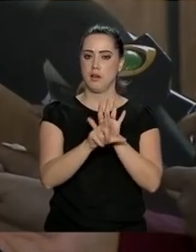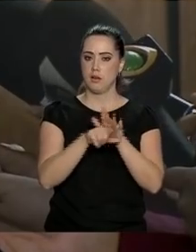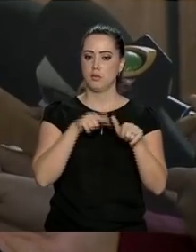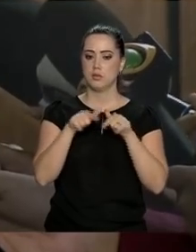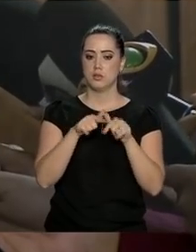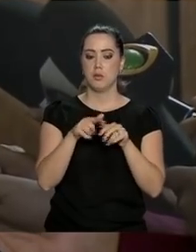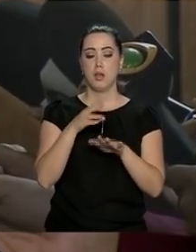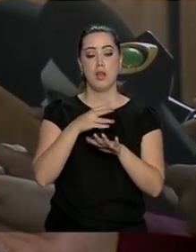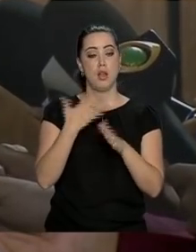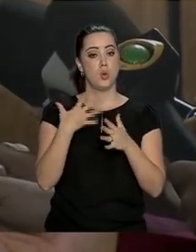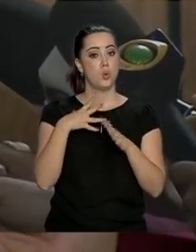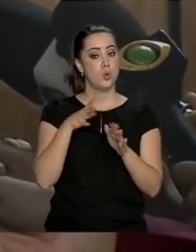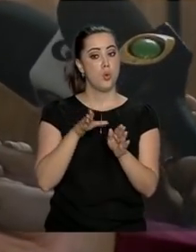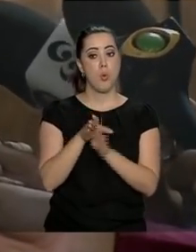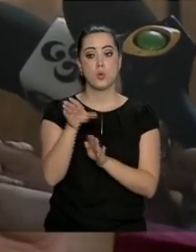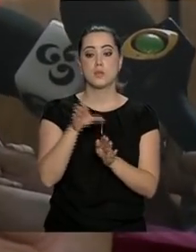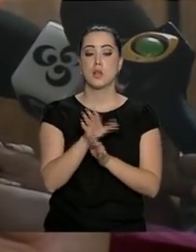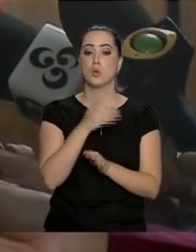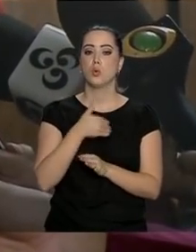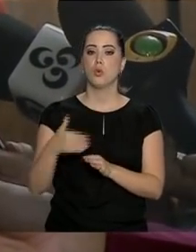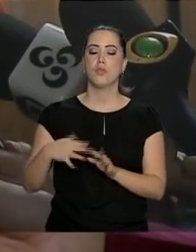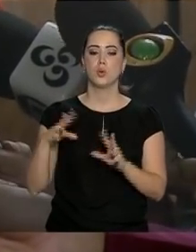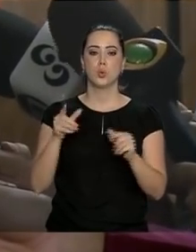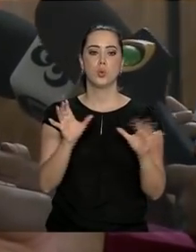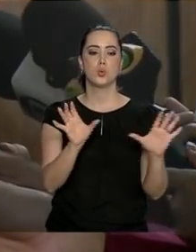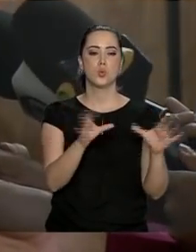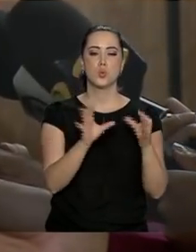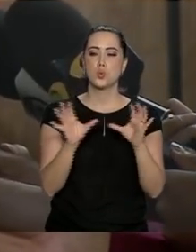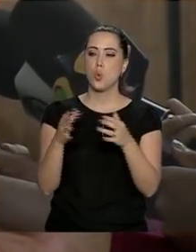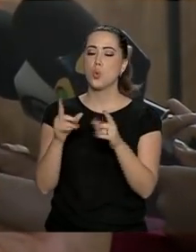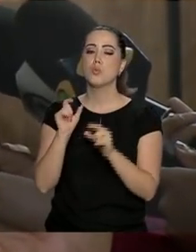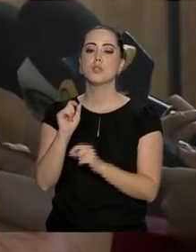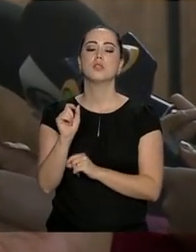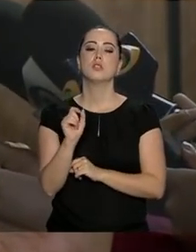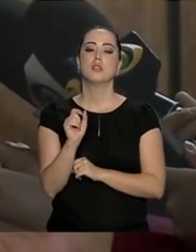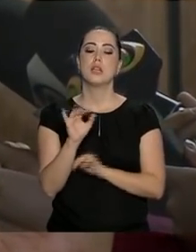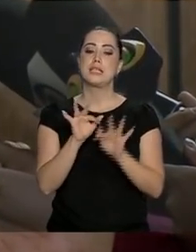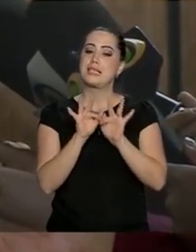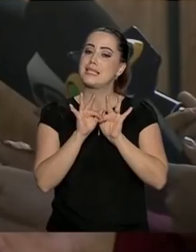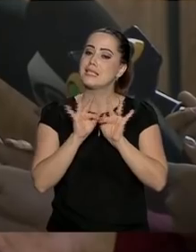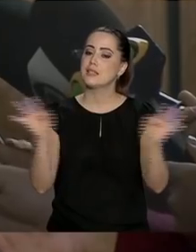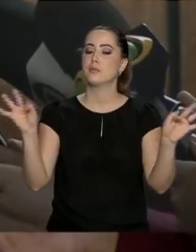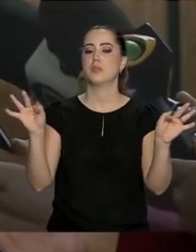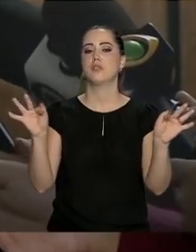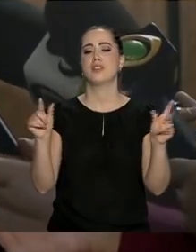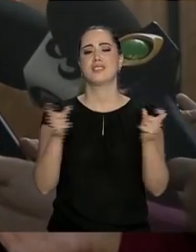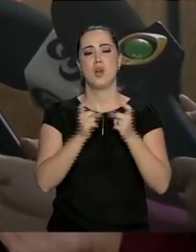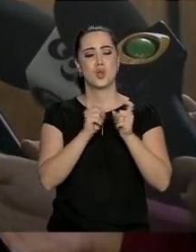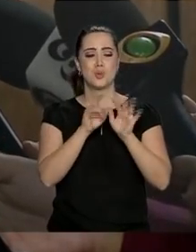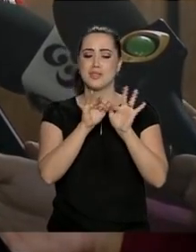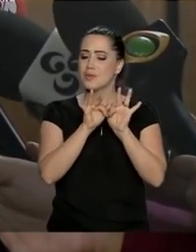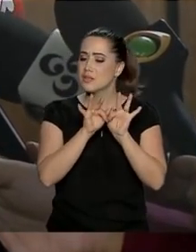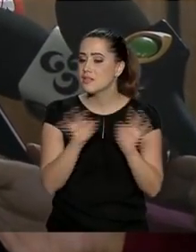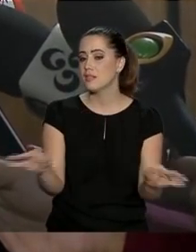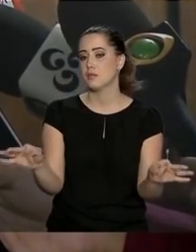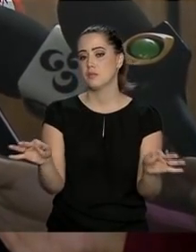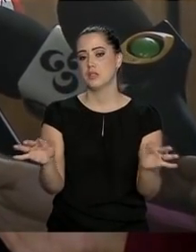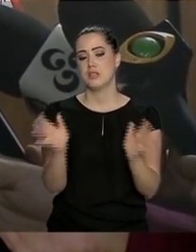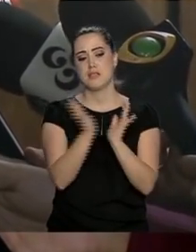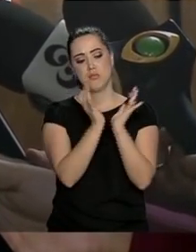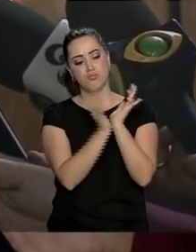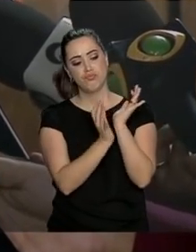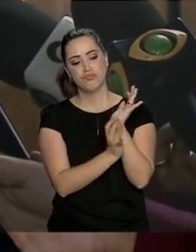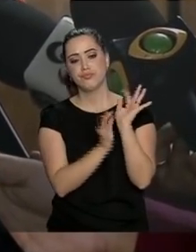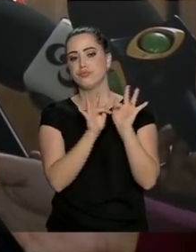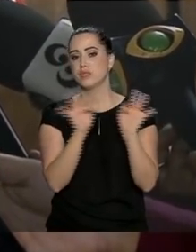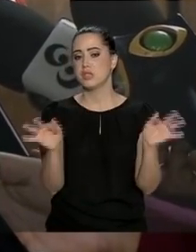do governo para todas as áreas, não apenas para trabalhista, a simplificação e desburocratização